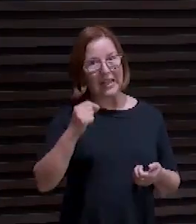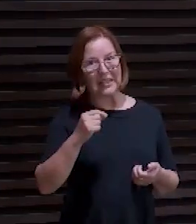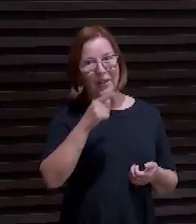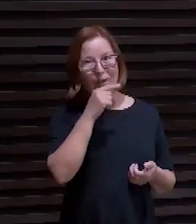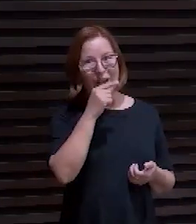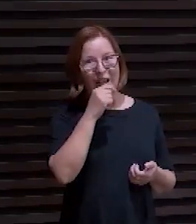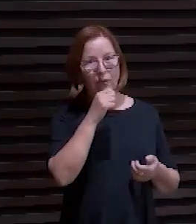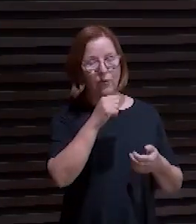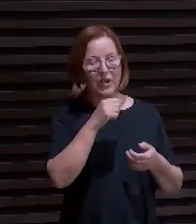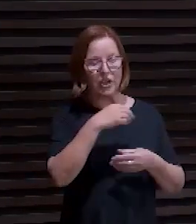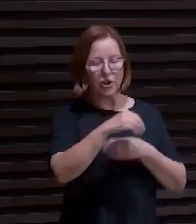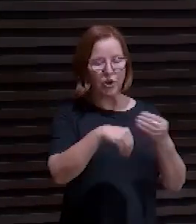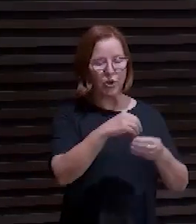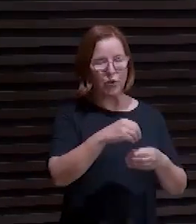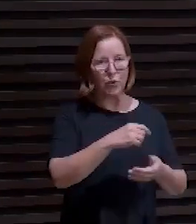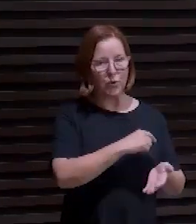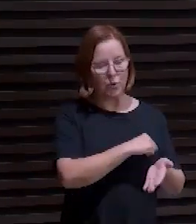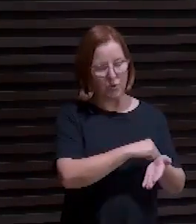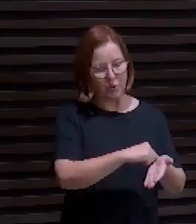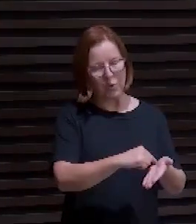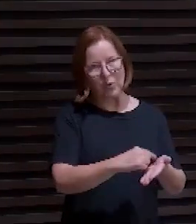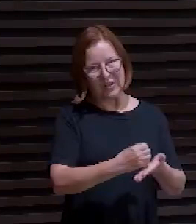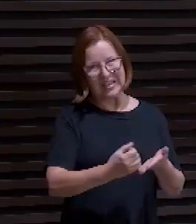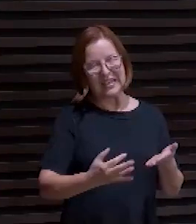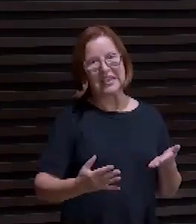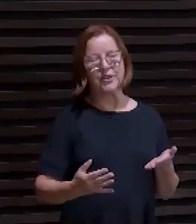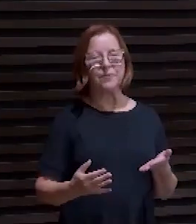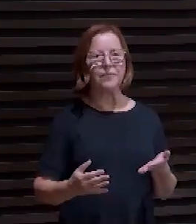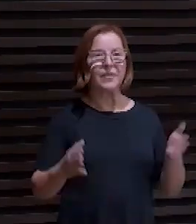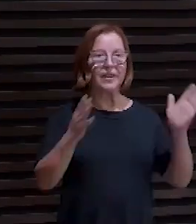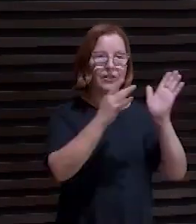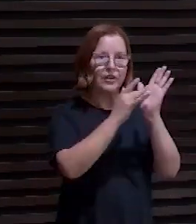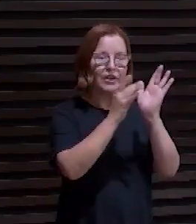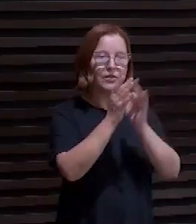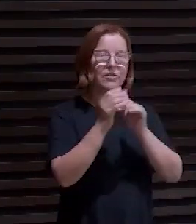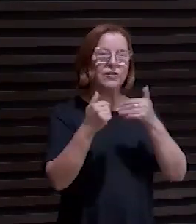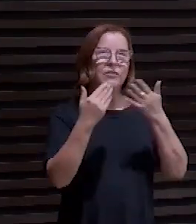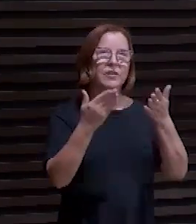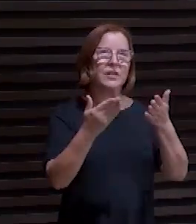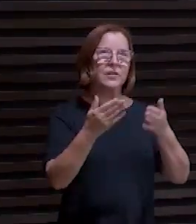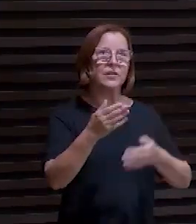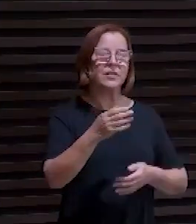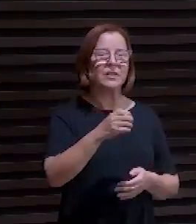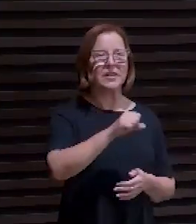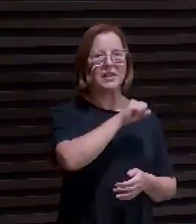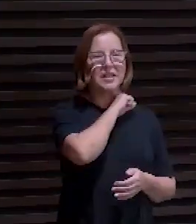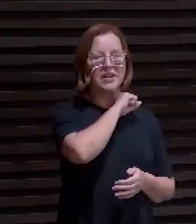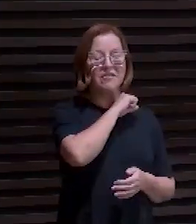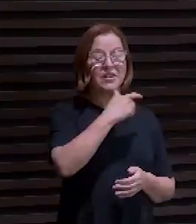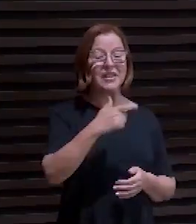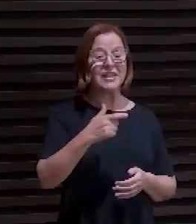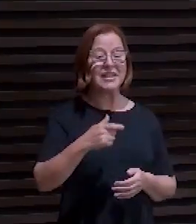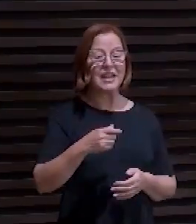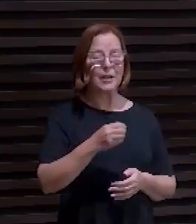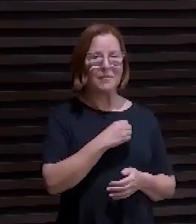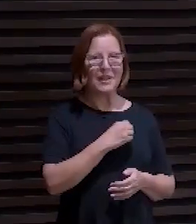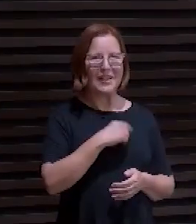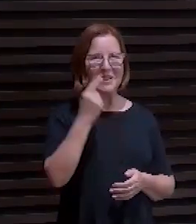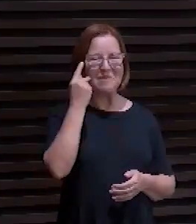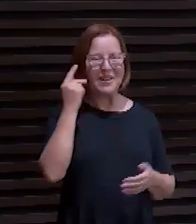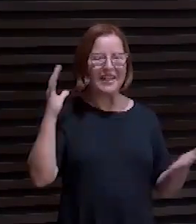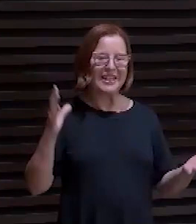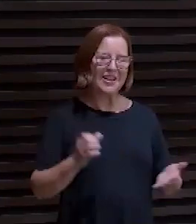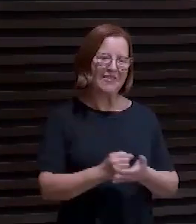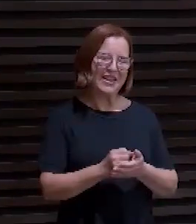purificação. Ele se deu como um sacrifício sem pecado para